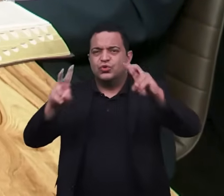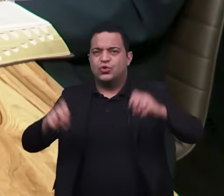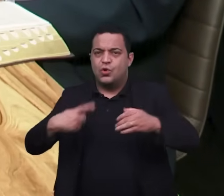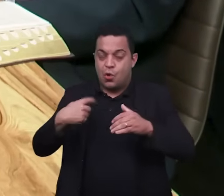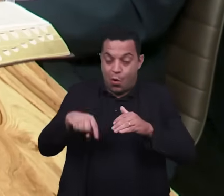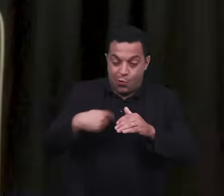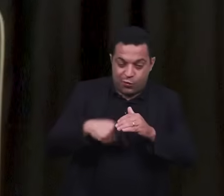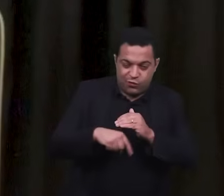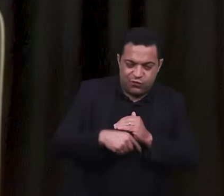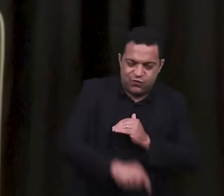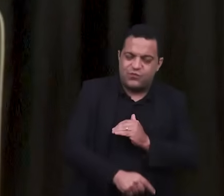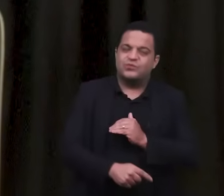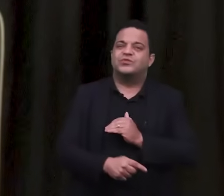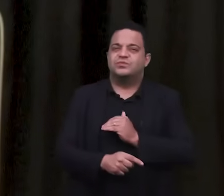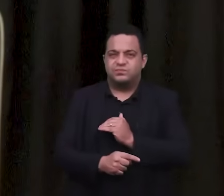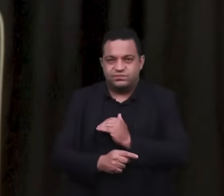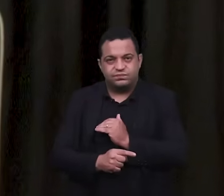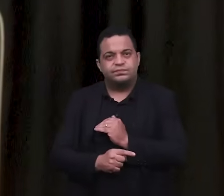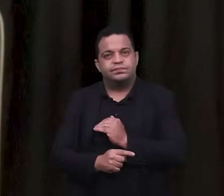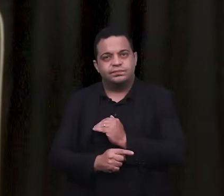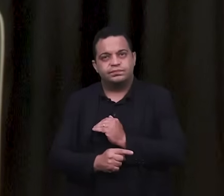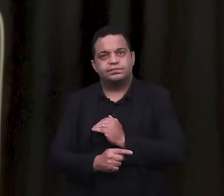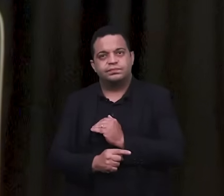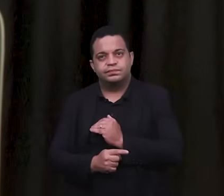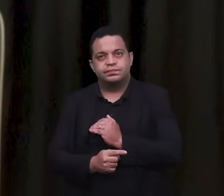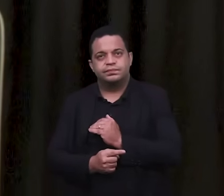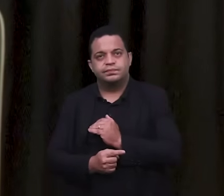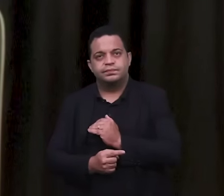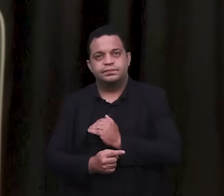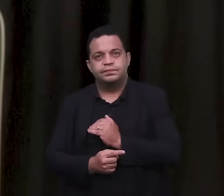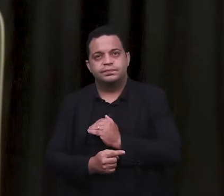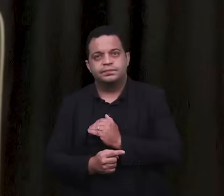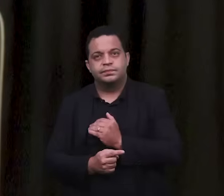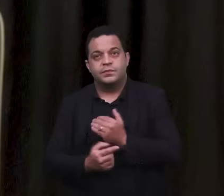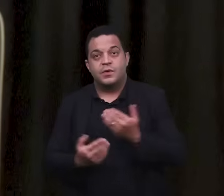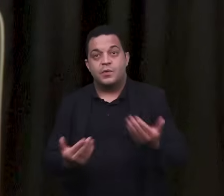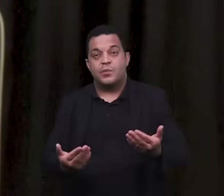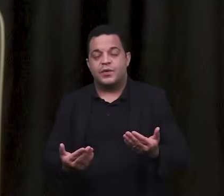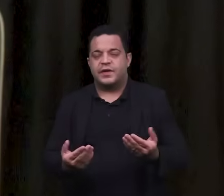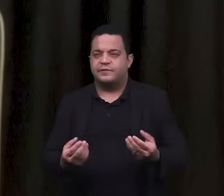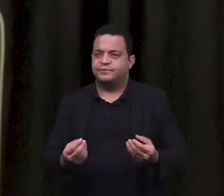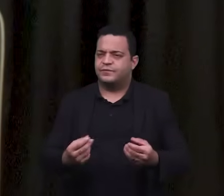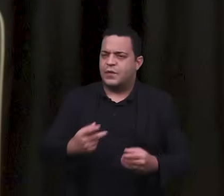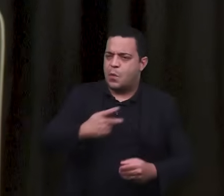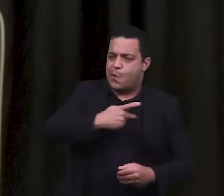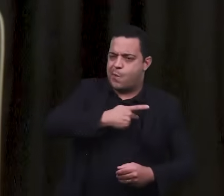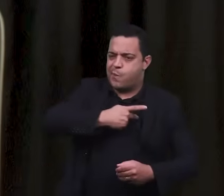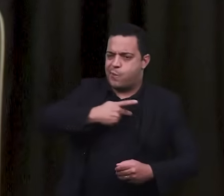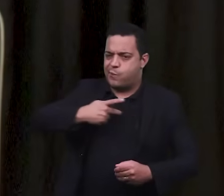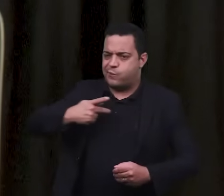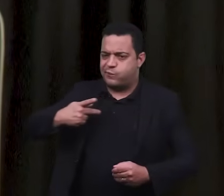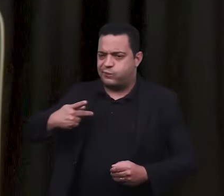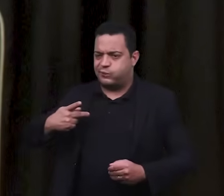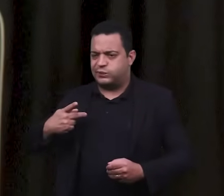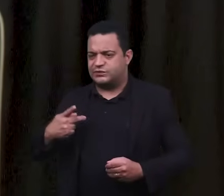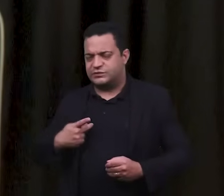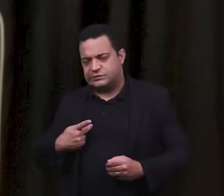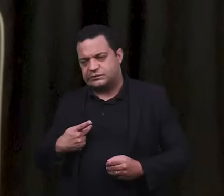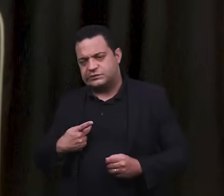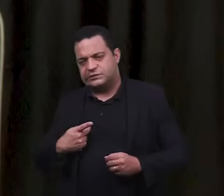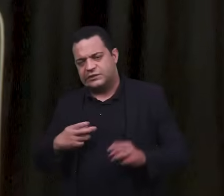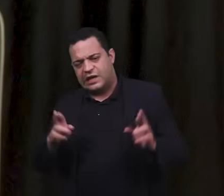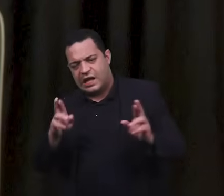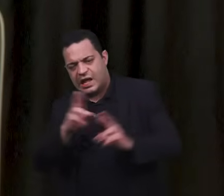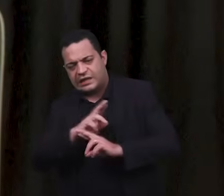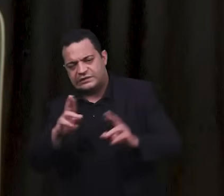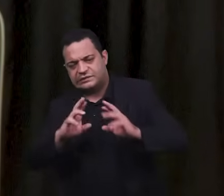muito vasto. Você deve estar percebendo, você que está participando conosco, deve estar percebendo que é um assunto bastante vasto quando nós falamos de ministério do